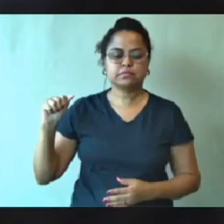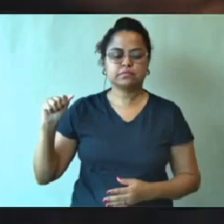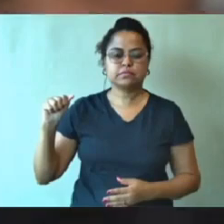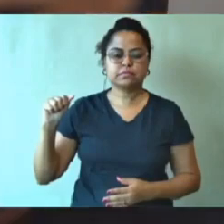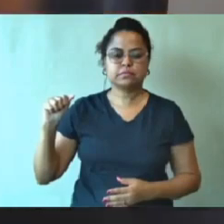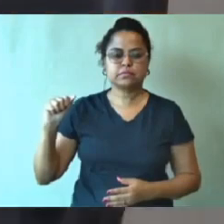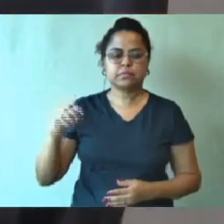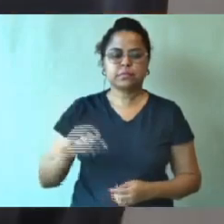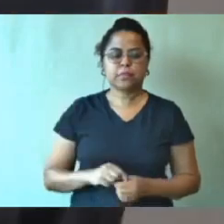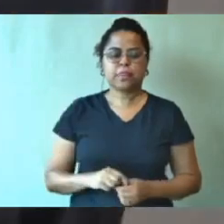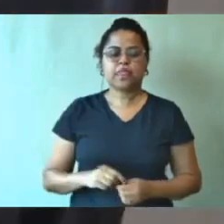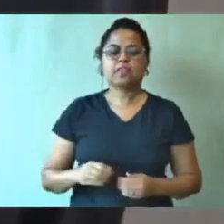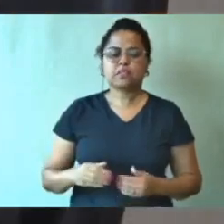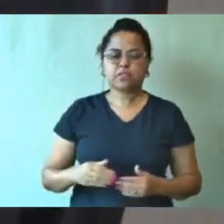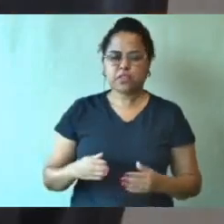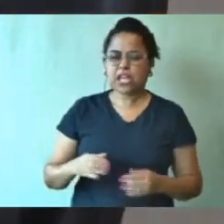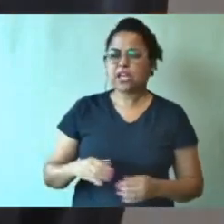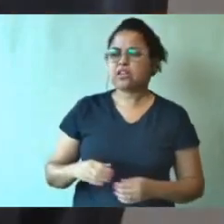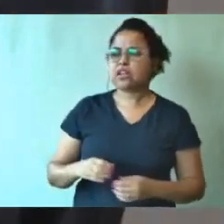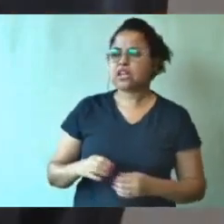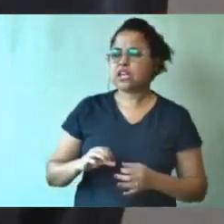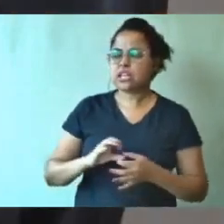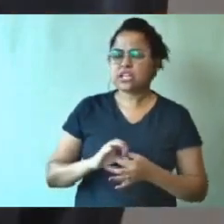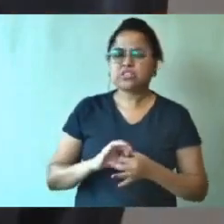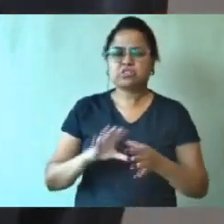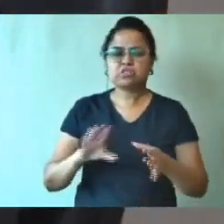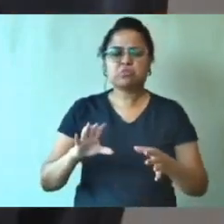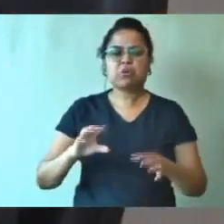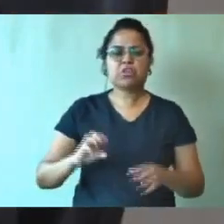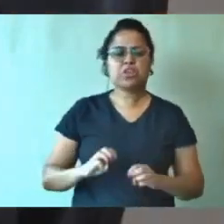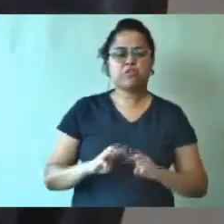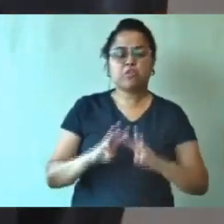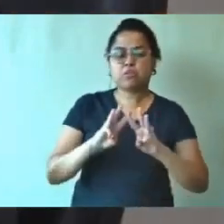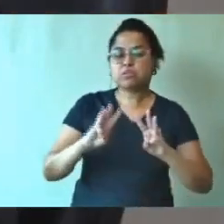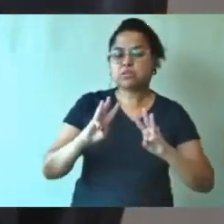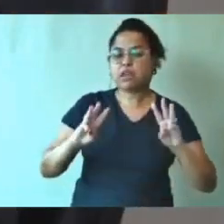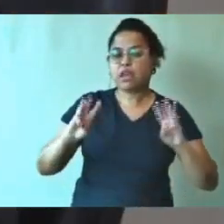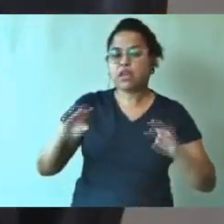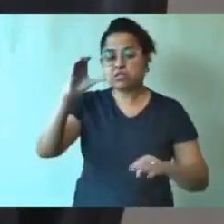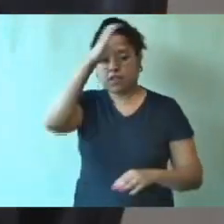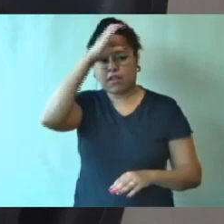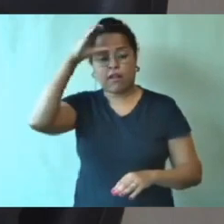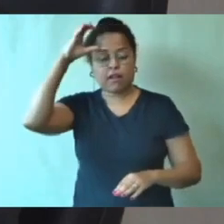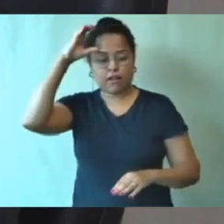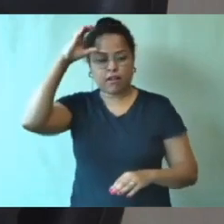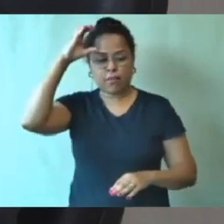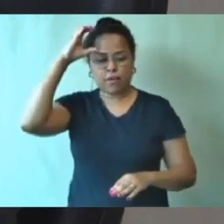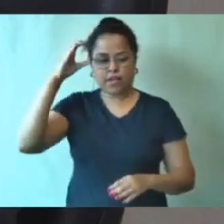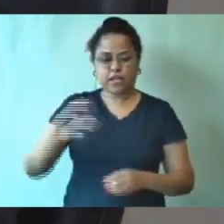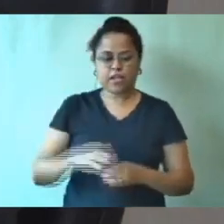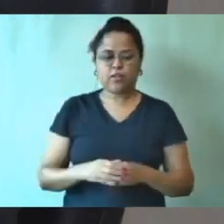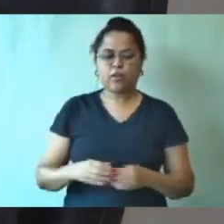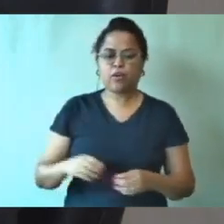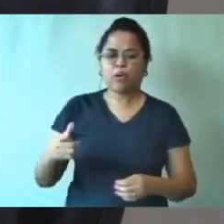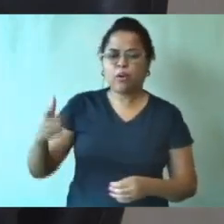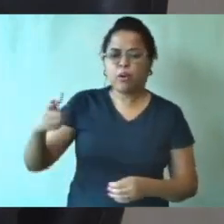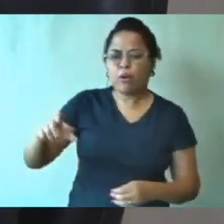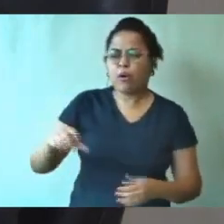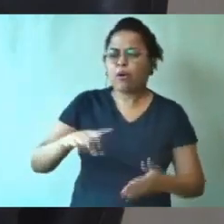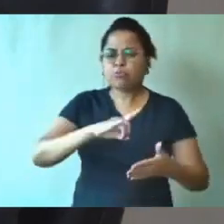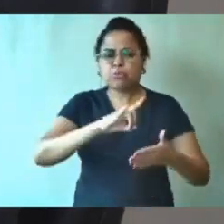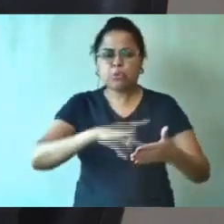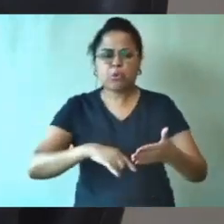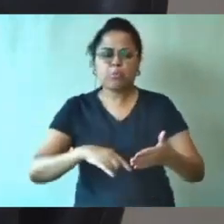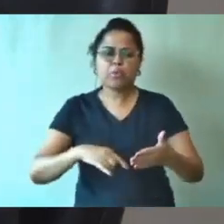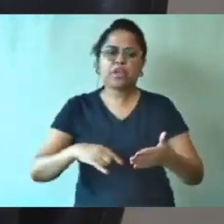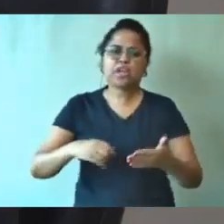encontra disponível no nosso site da Câmara. Outros documentos recebidos pela comissão. Documento